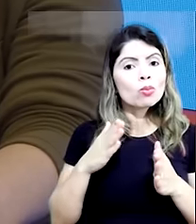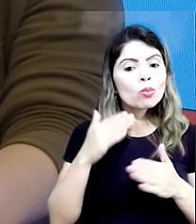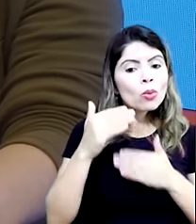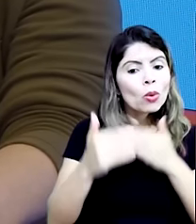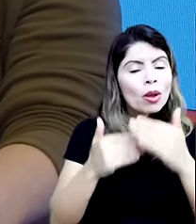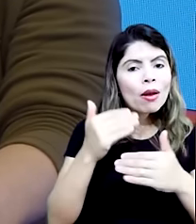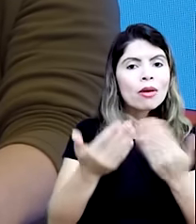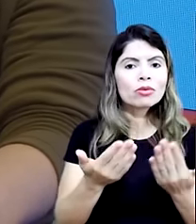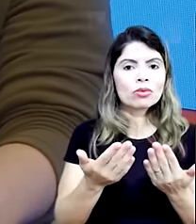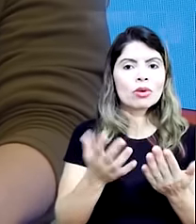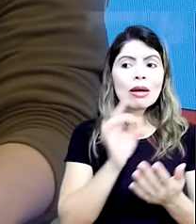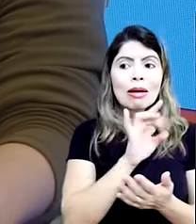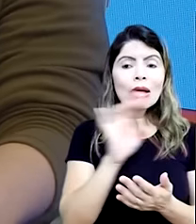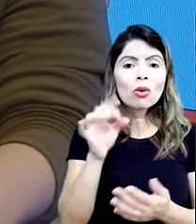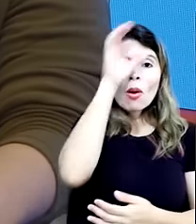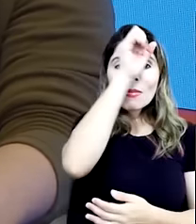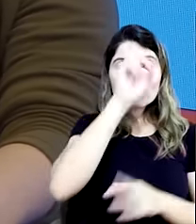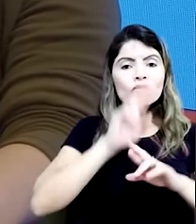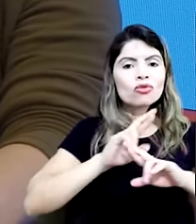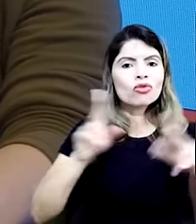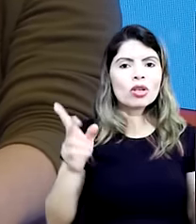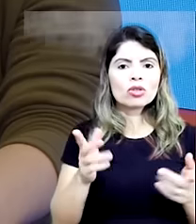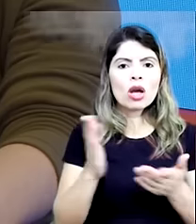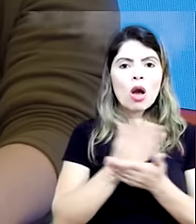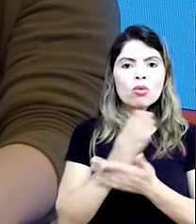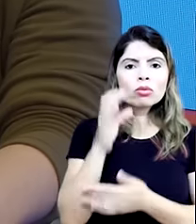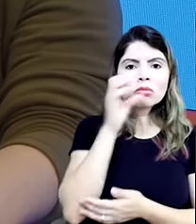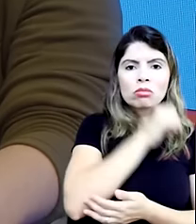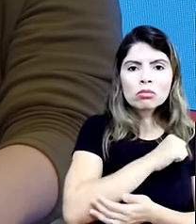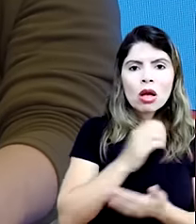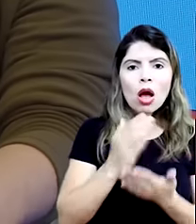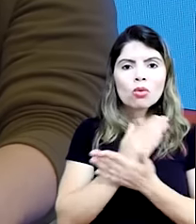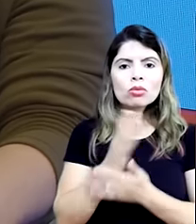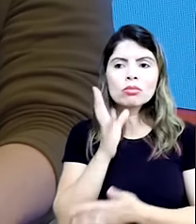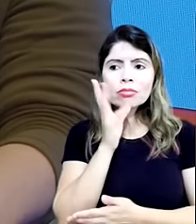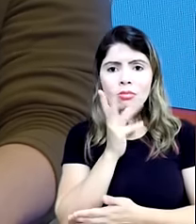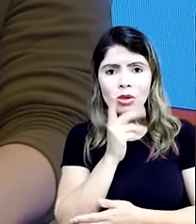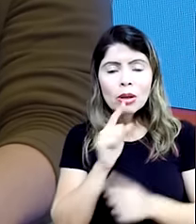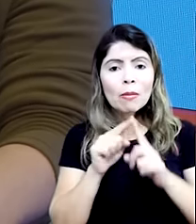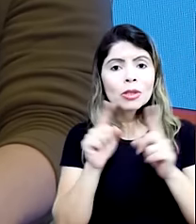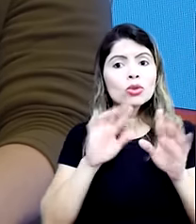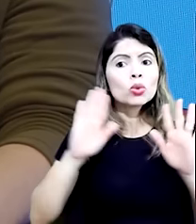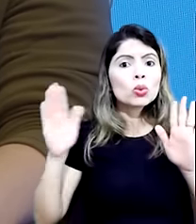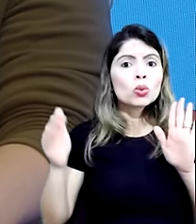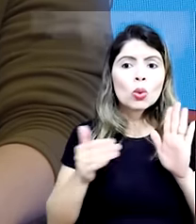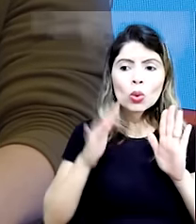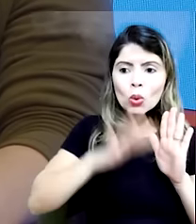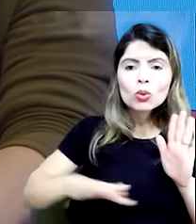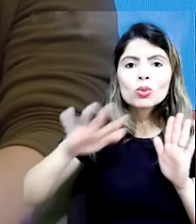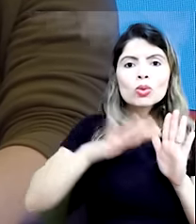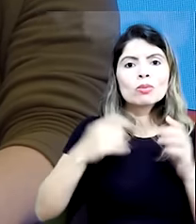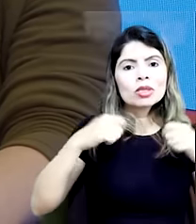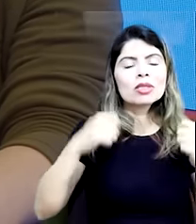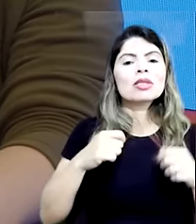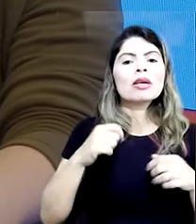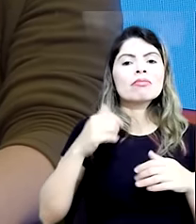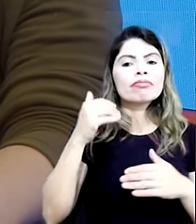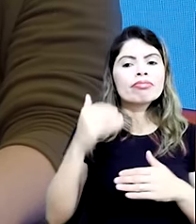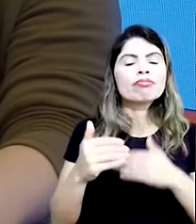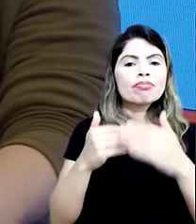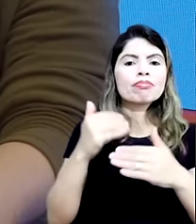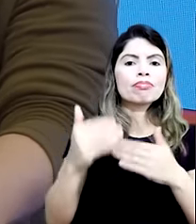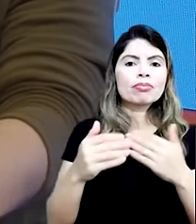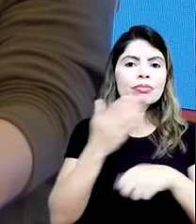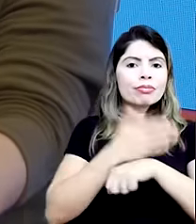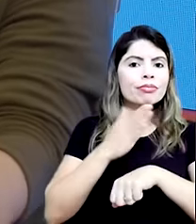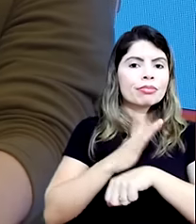curva de aprendizado às vezes uma mais acelerado outros menos mas todo mundo precisa passar por essas etapas e eu até brinco às